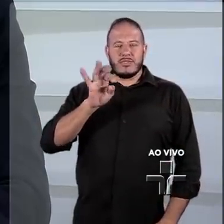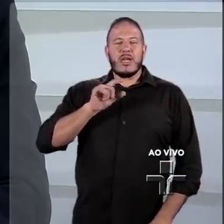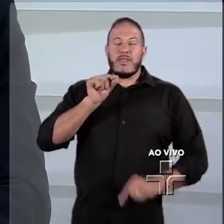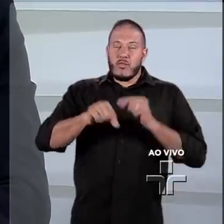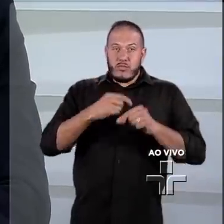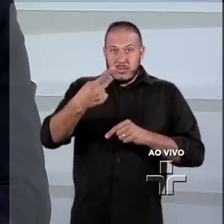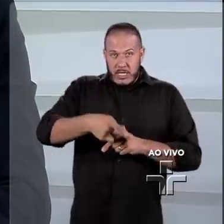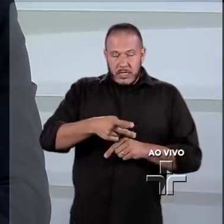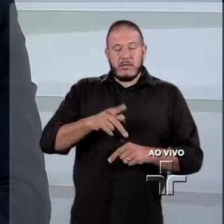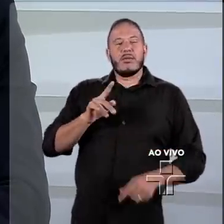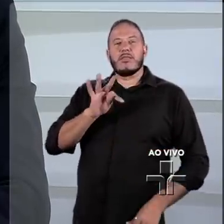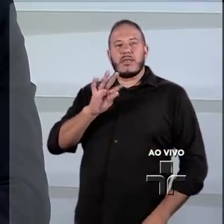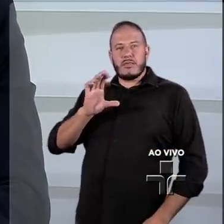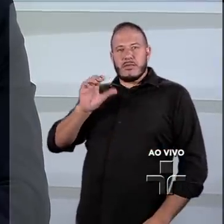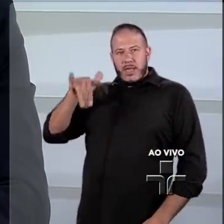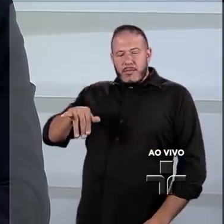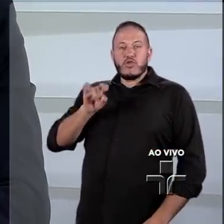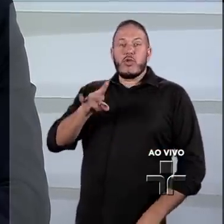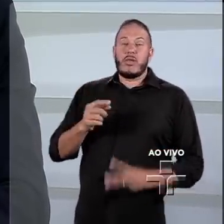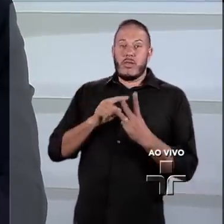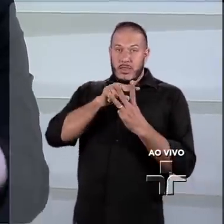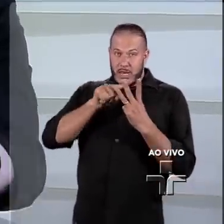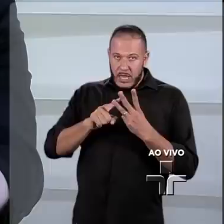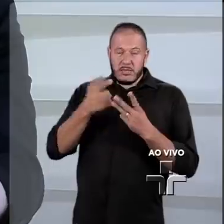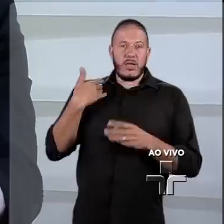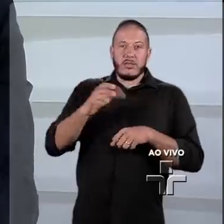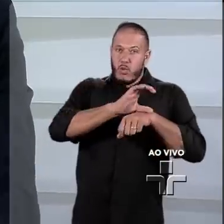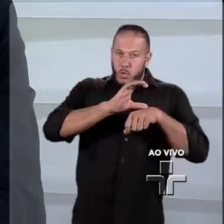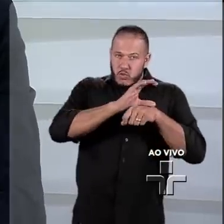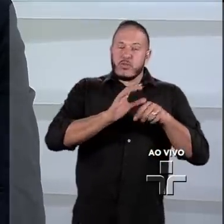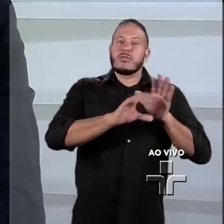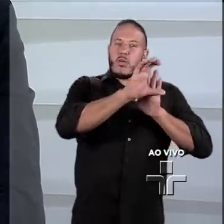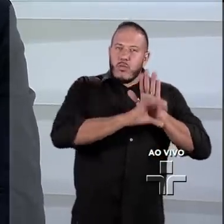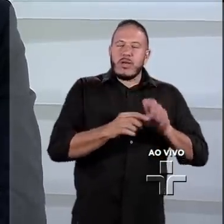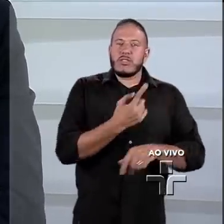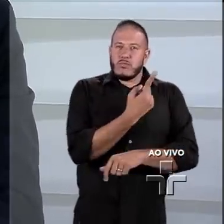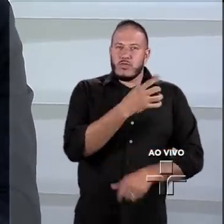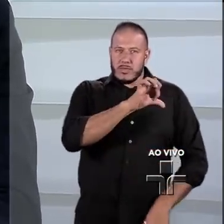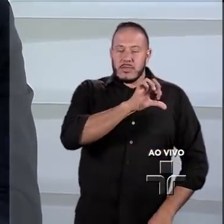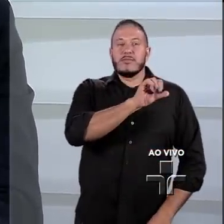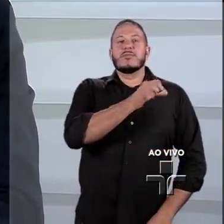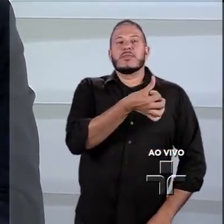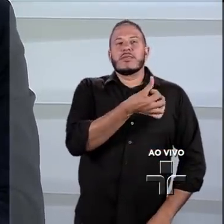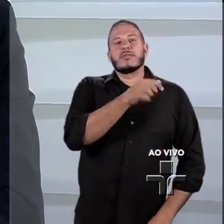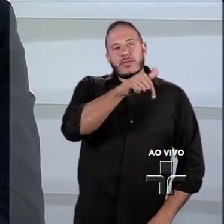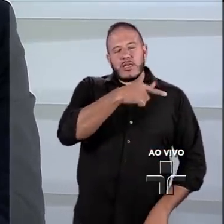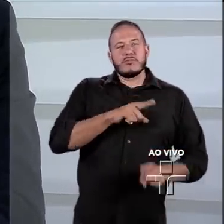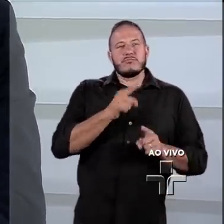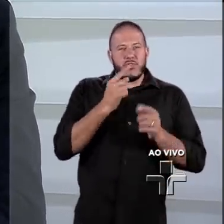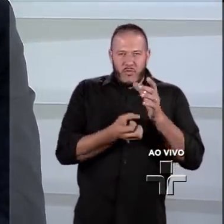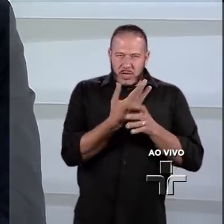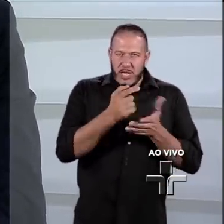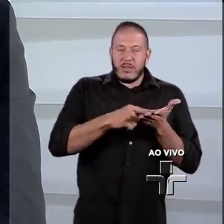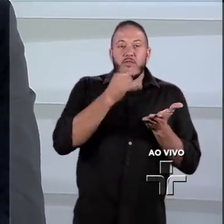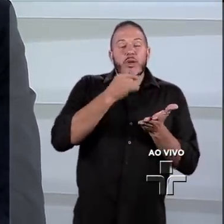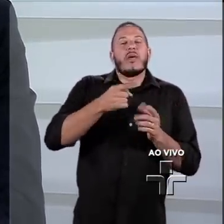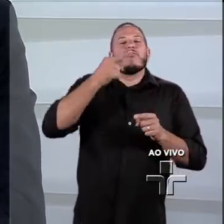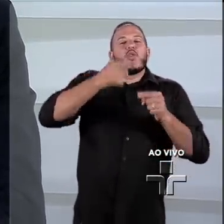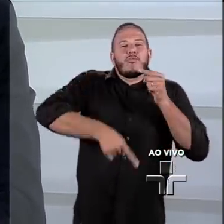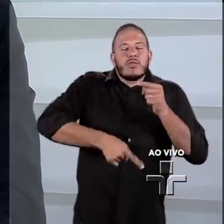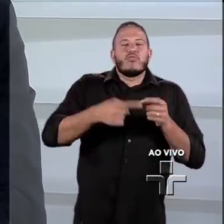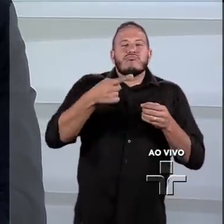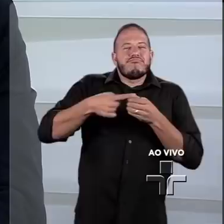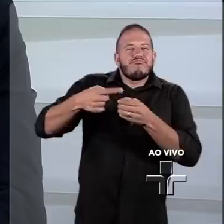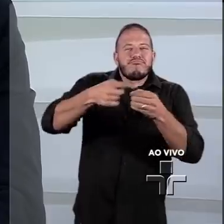no Brasil, só 3 municípios, e a Constituição de 67, quando ele foi criado, dizia terminantemente que é proibido aos